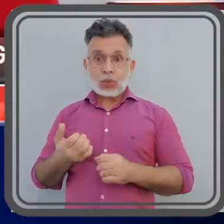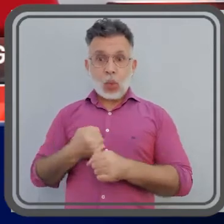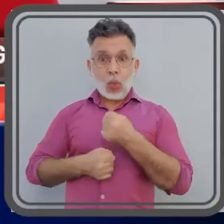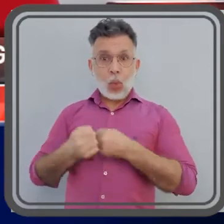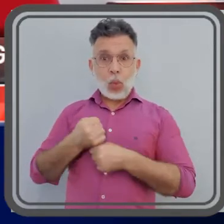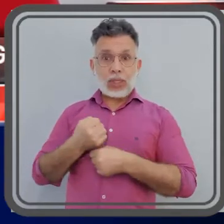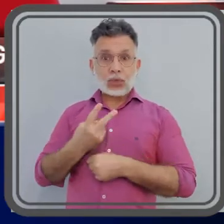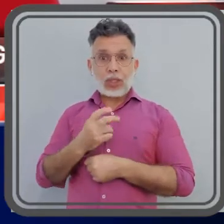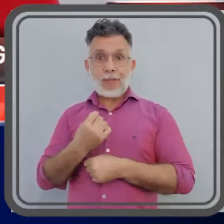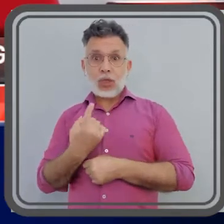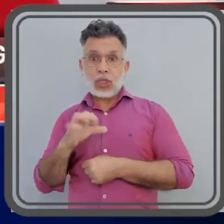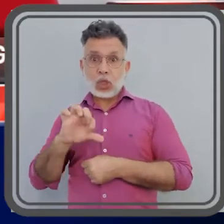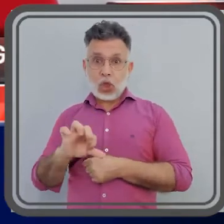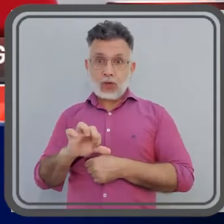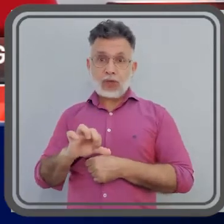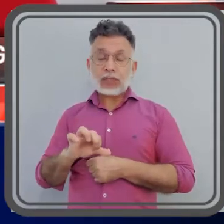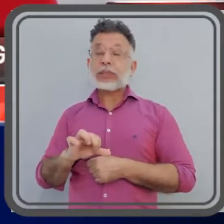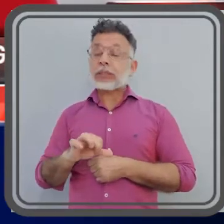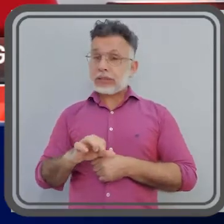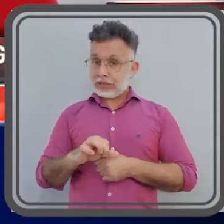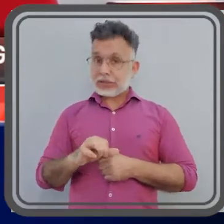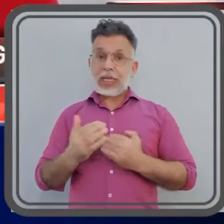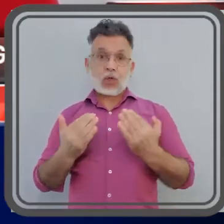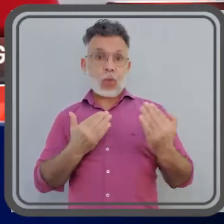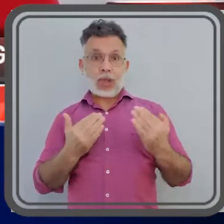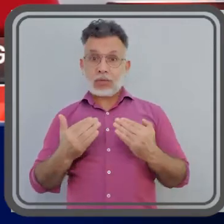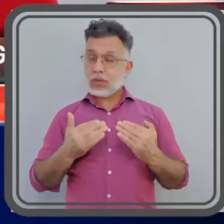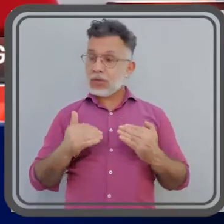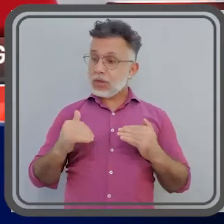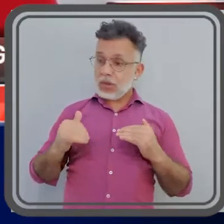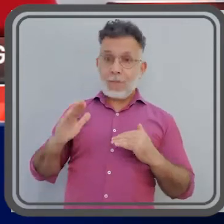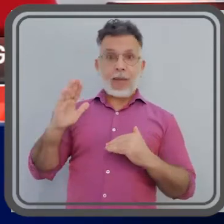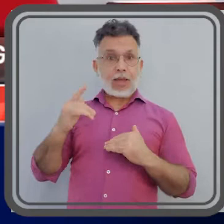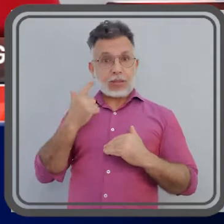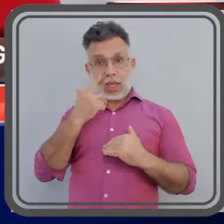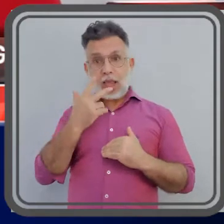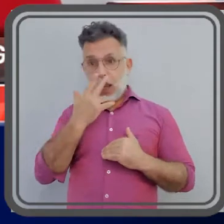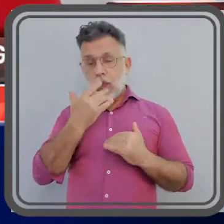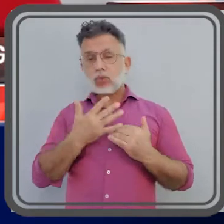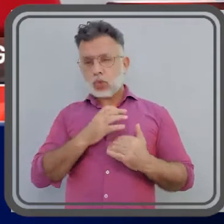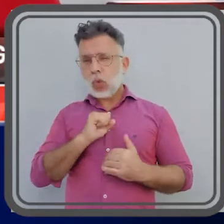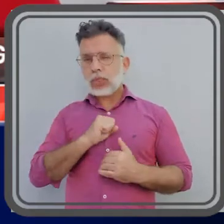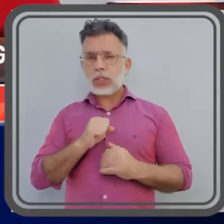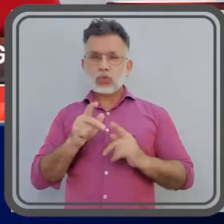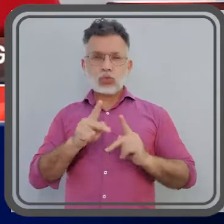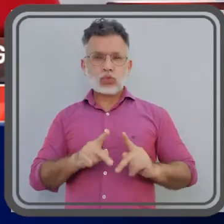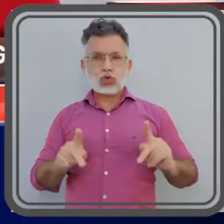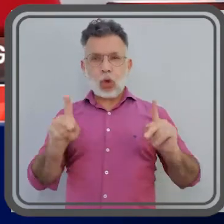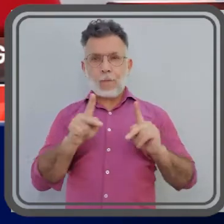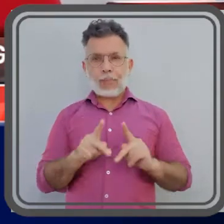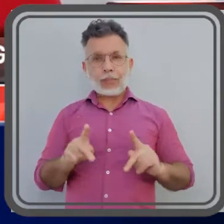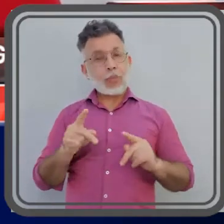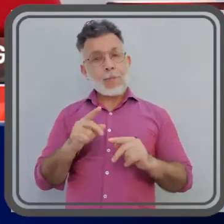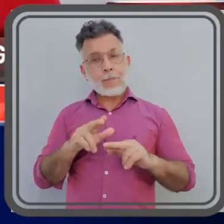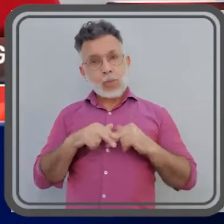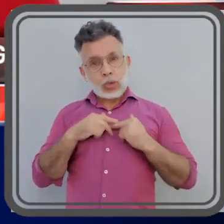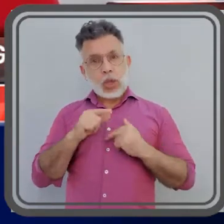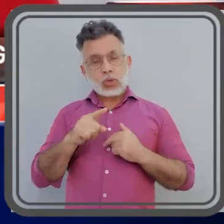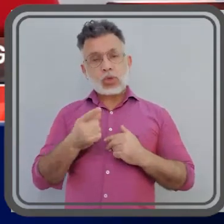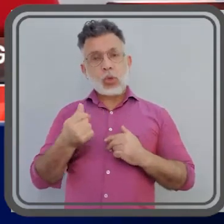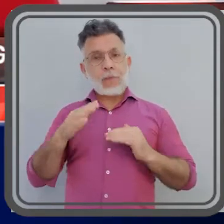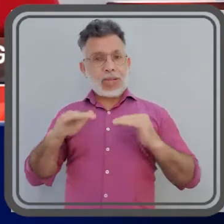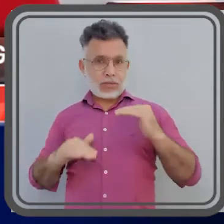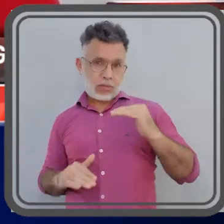valendo muito menos do que valiam em 2019. Então, na média, eu estou gostando de shopping por conta desse preço,